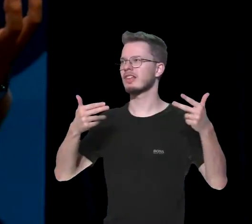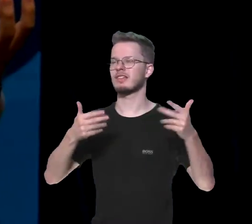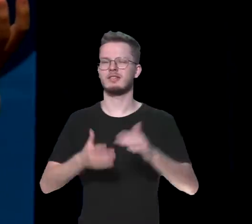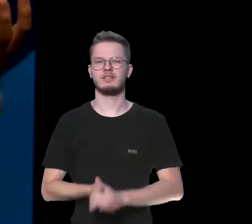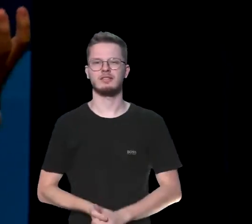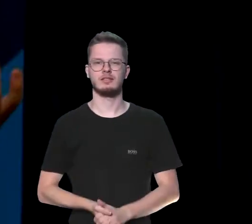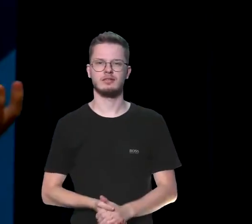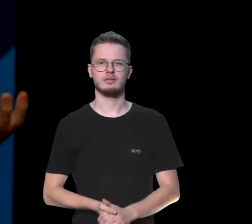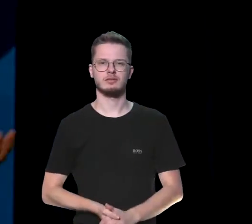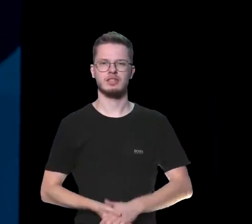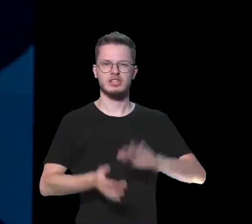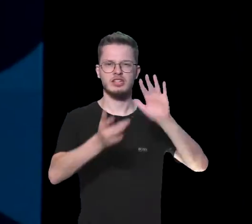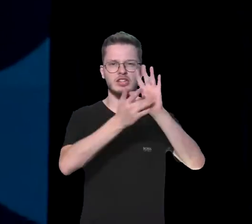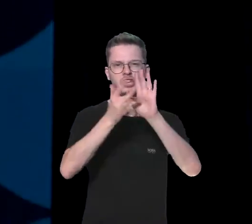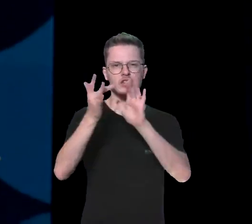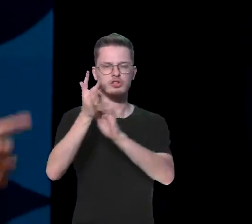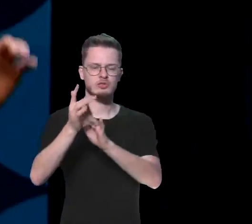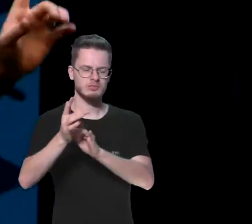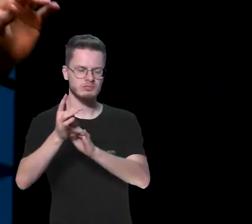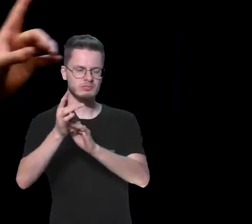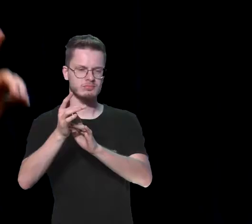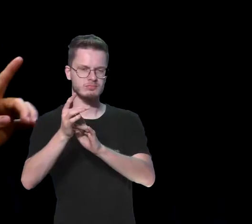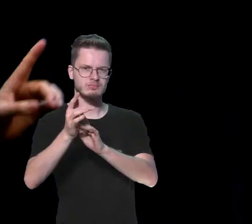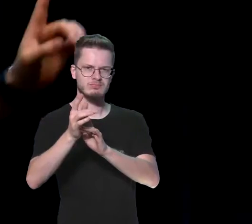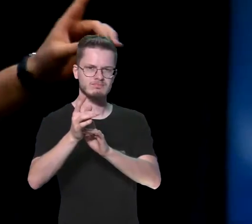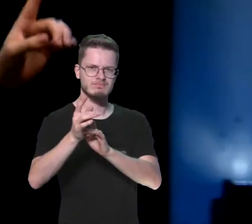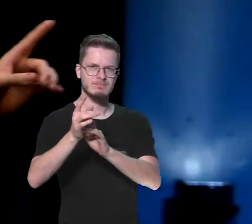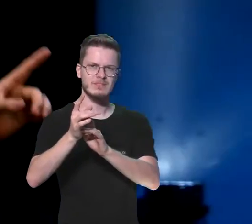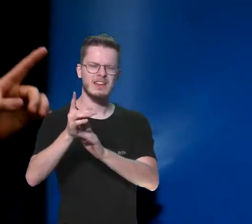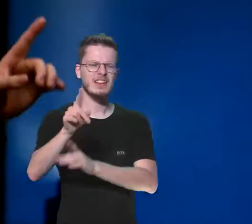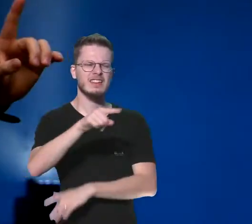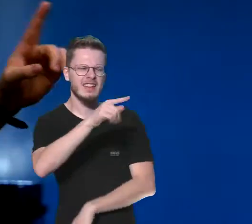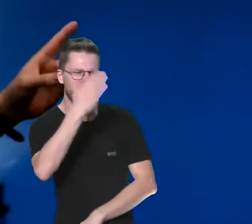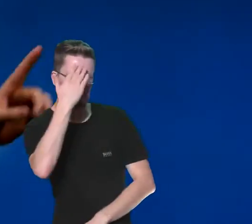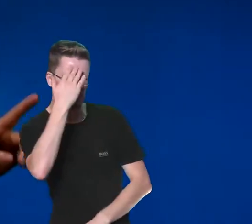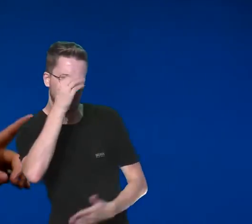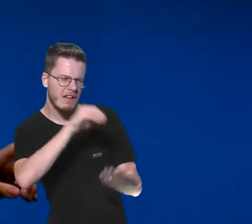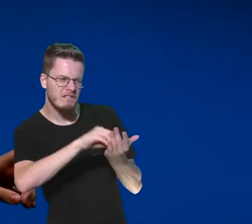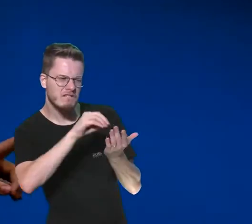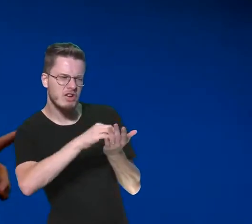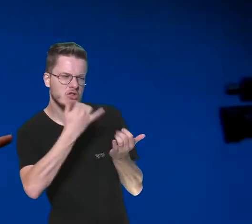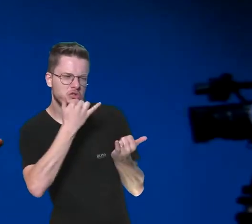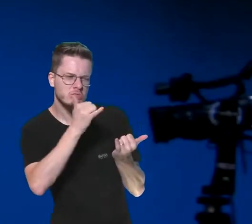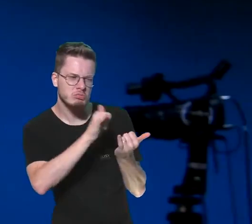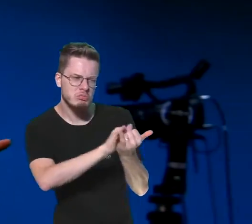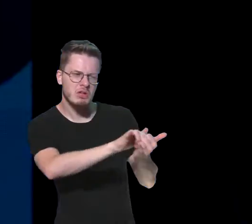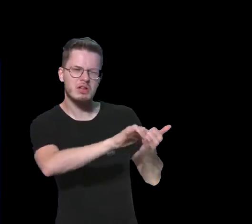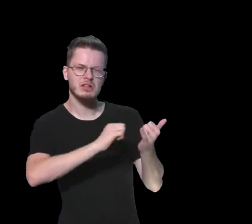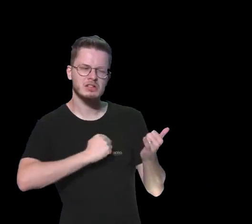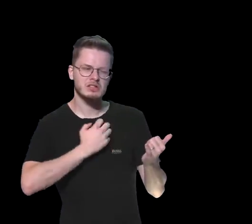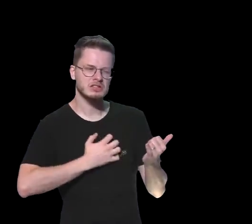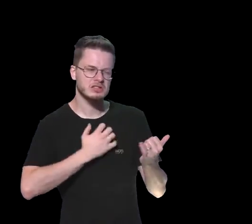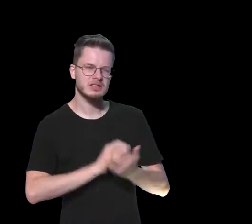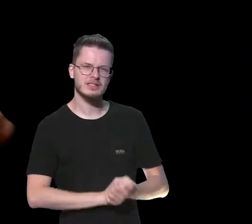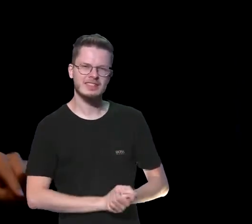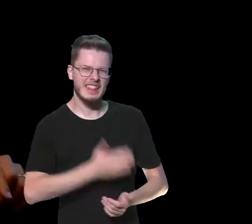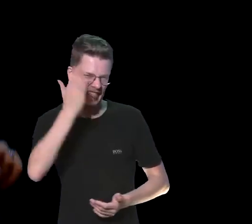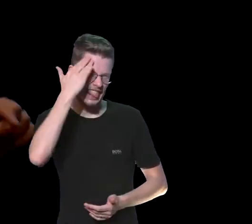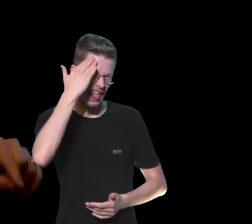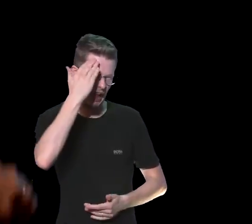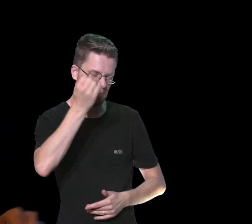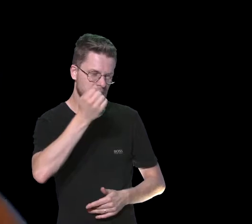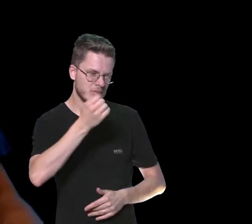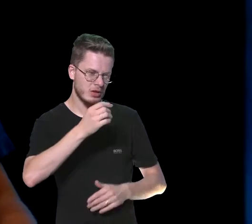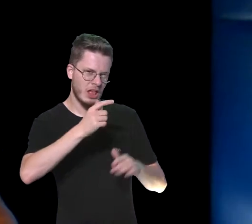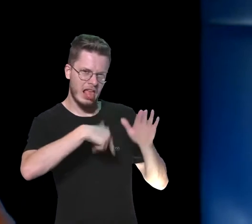rancor, da falta de perdão, e ele fala: lembra aquele mandamento, não matarás? O não matarás não